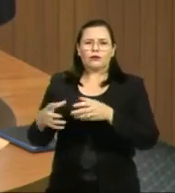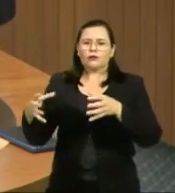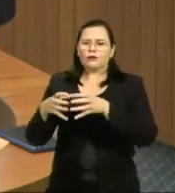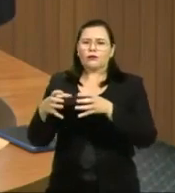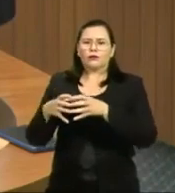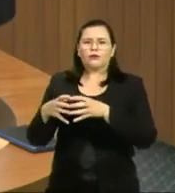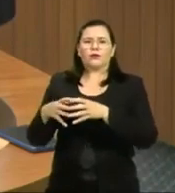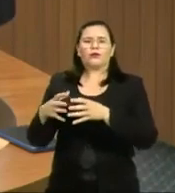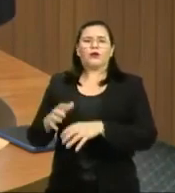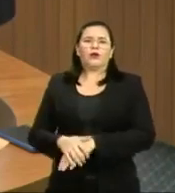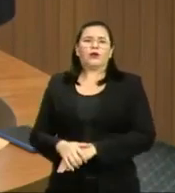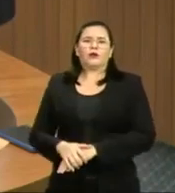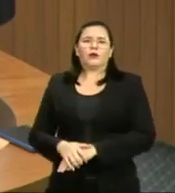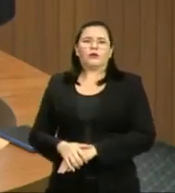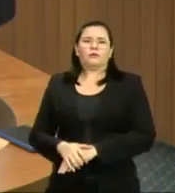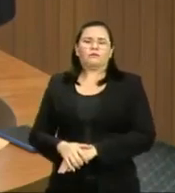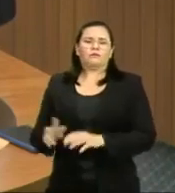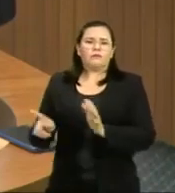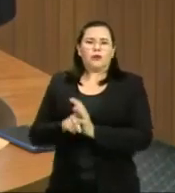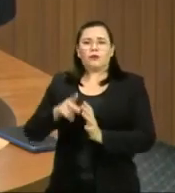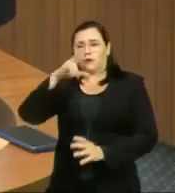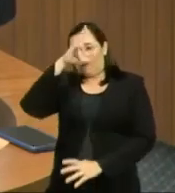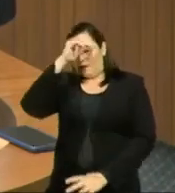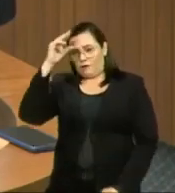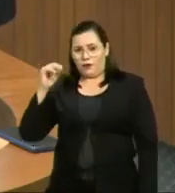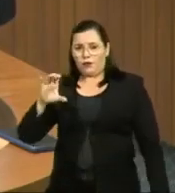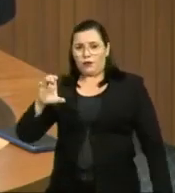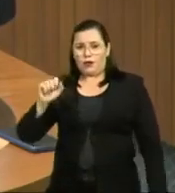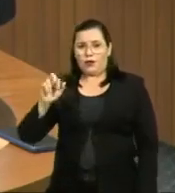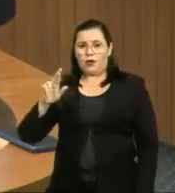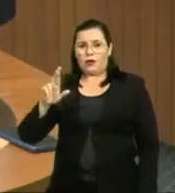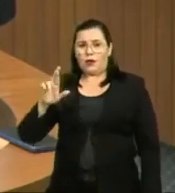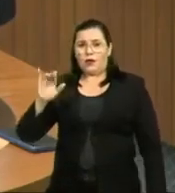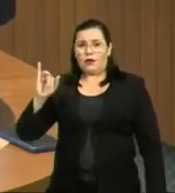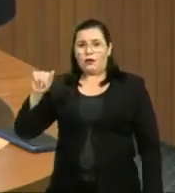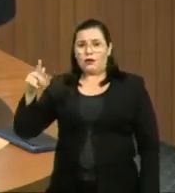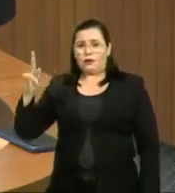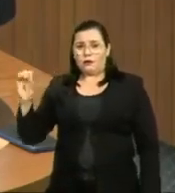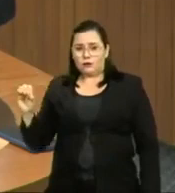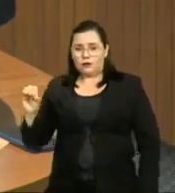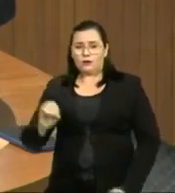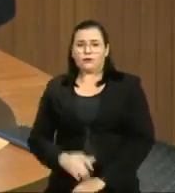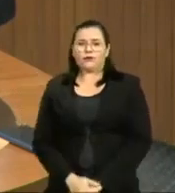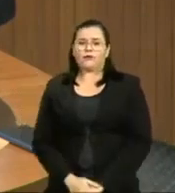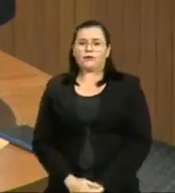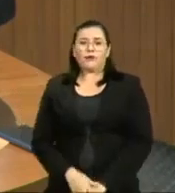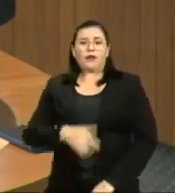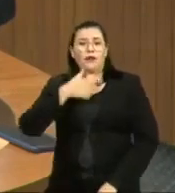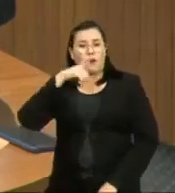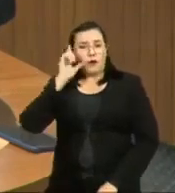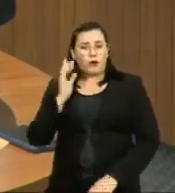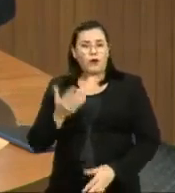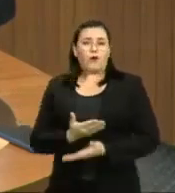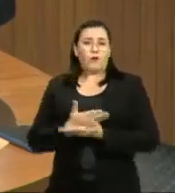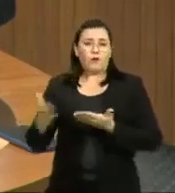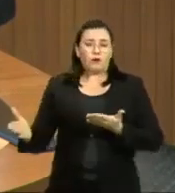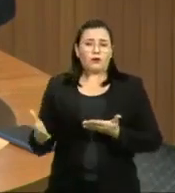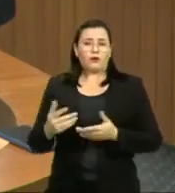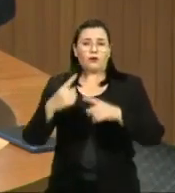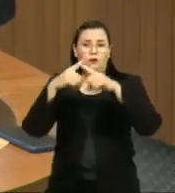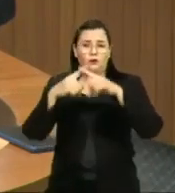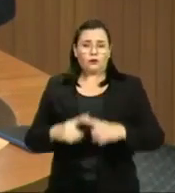prefeito Carrinho, que ontem deu início aos Jogos Escolares Vianenses.